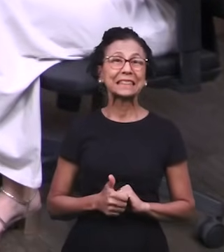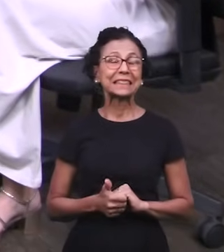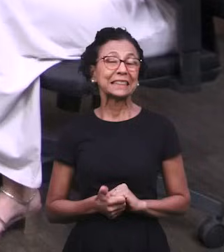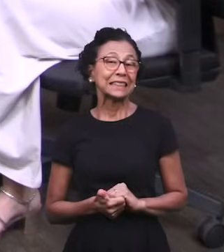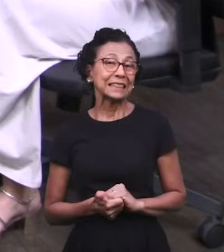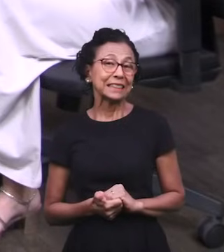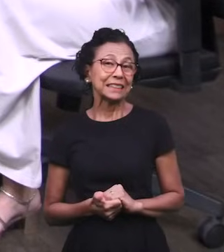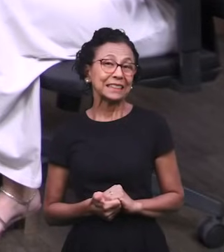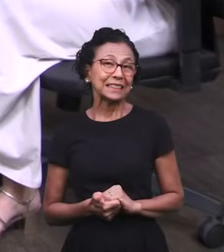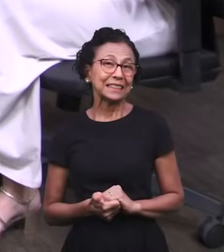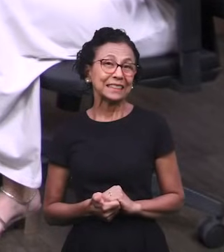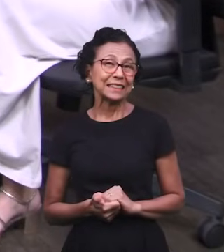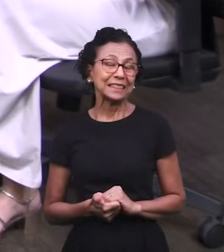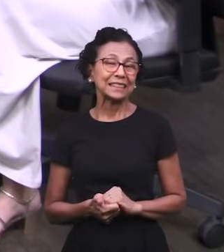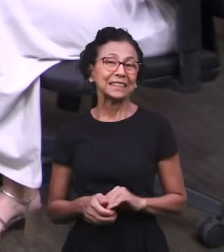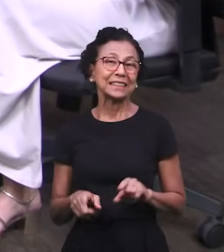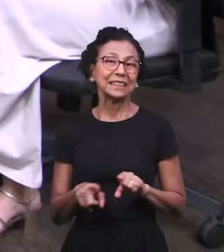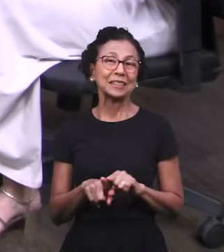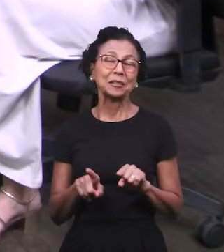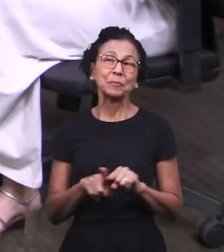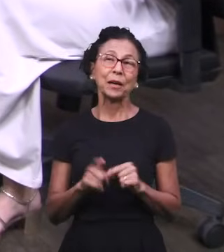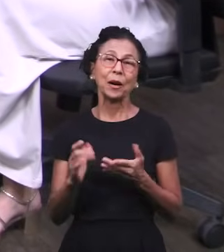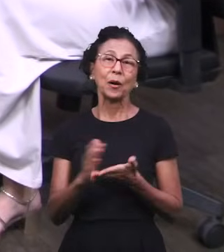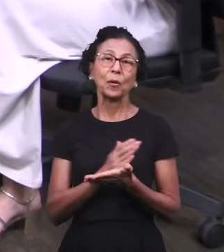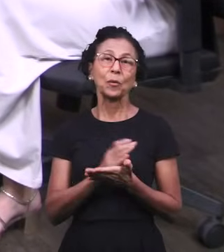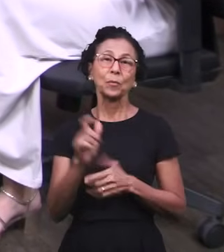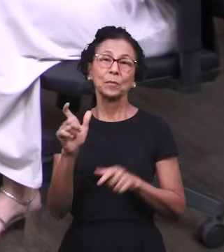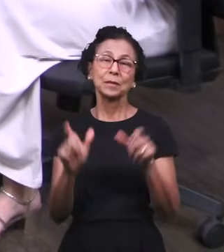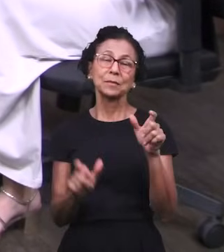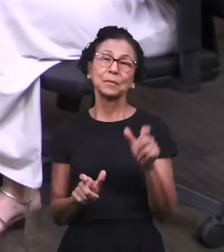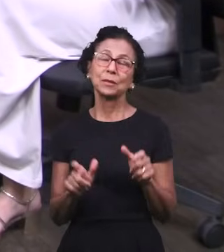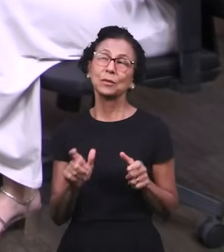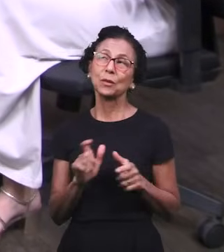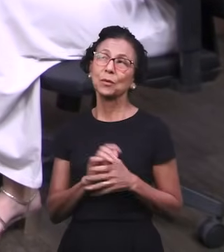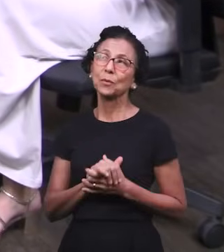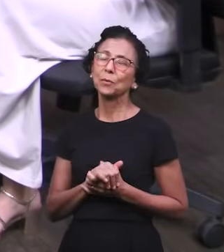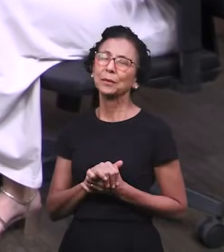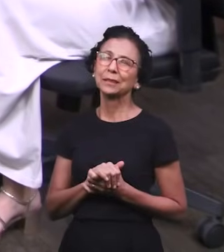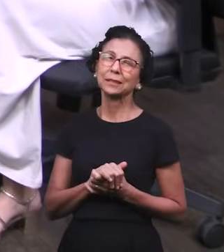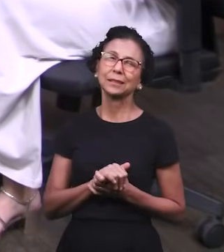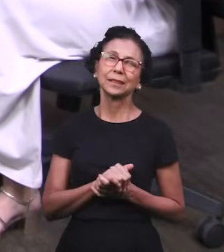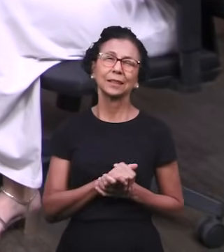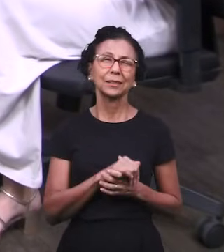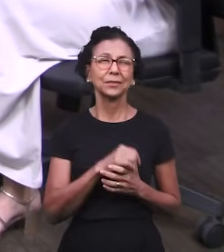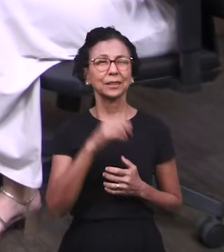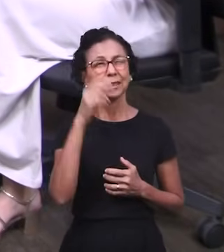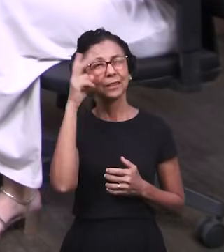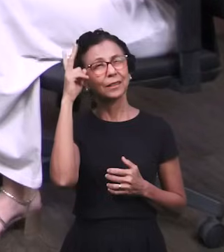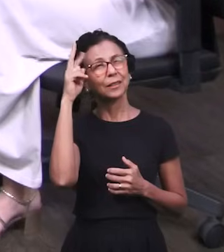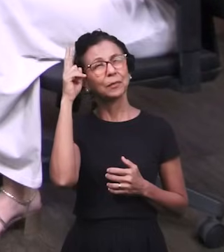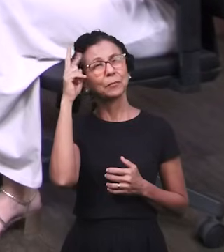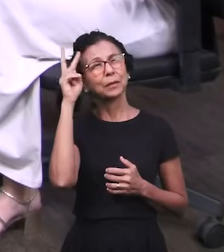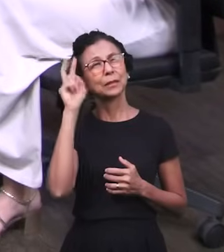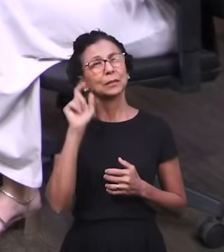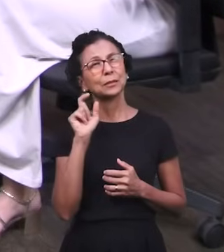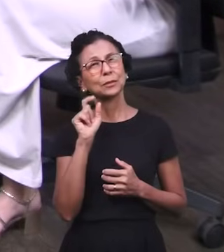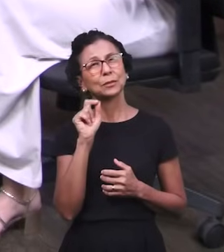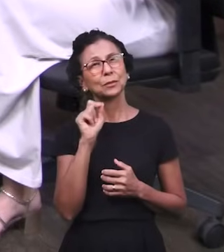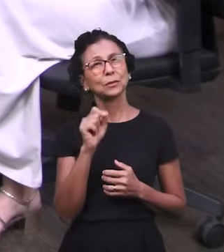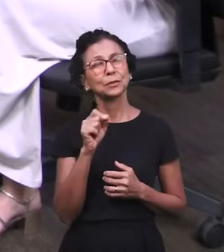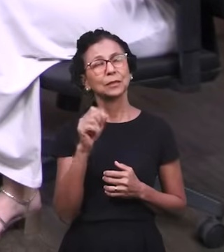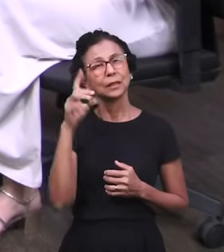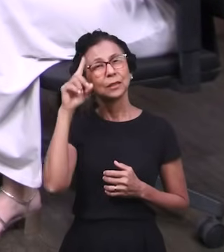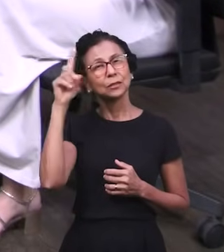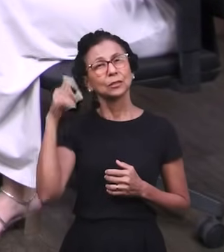vista histórico, muito mais cultural até do que histórico, é o Senhor Jesus. Alguns ainda se lembram que o Natal é o nascimento